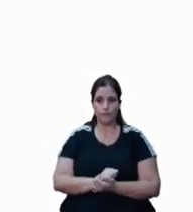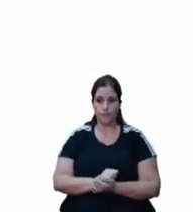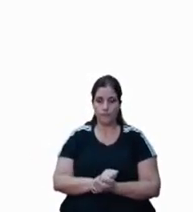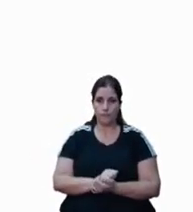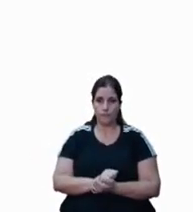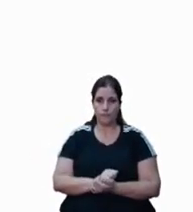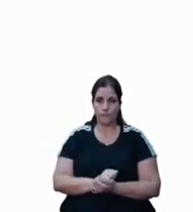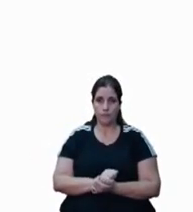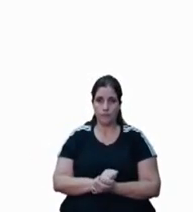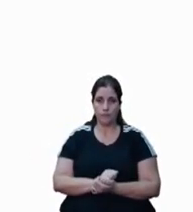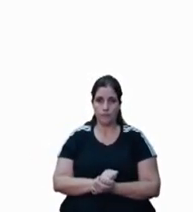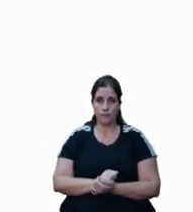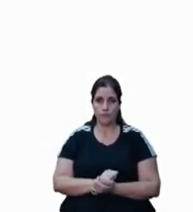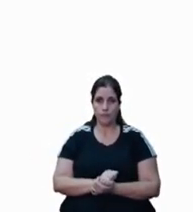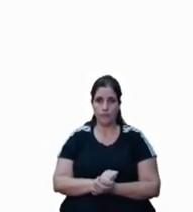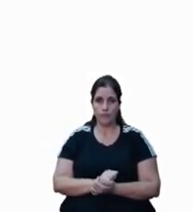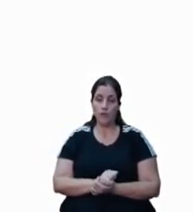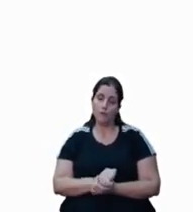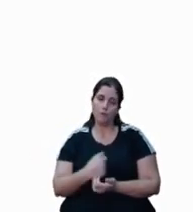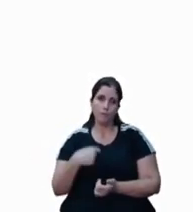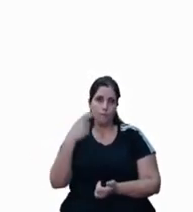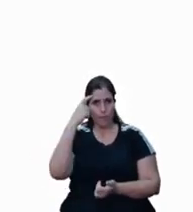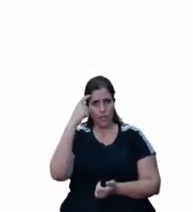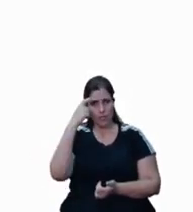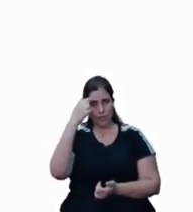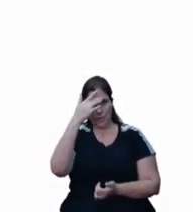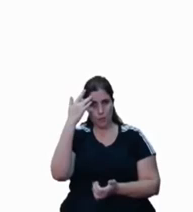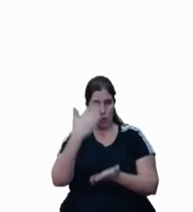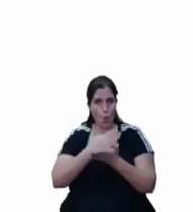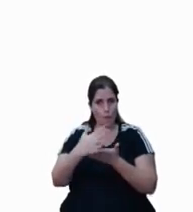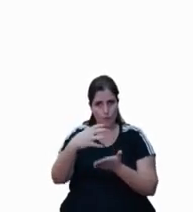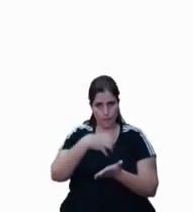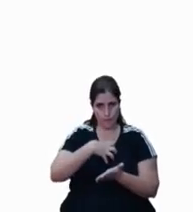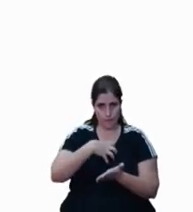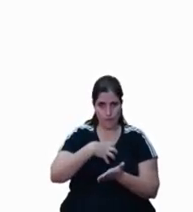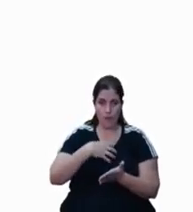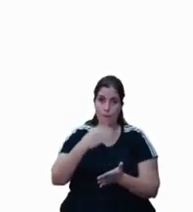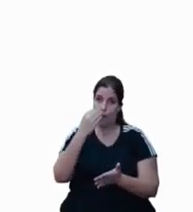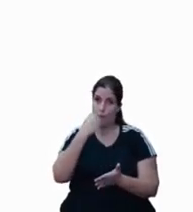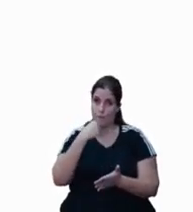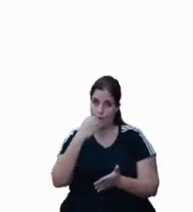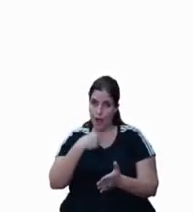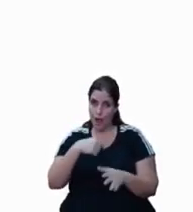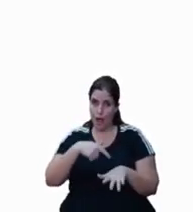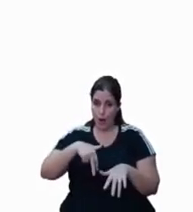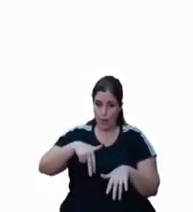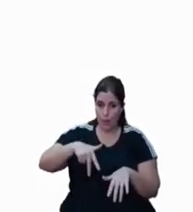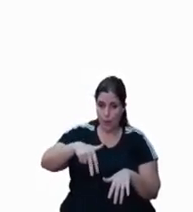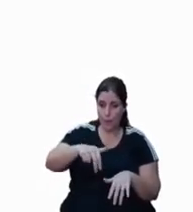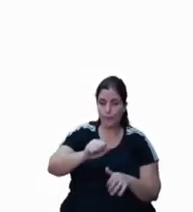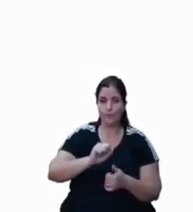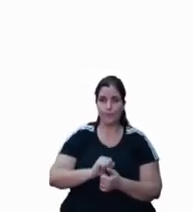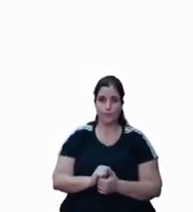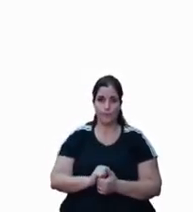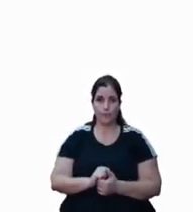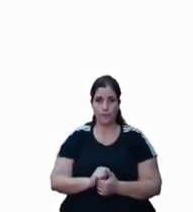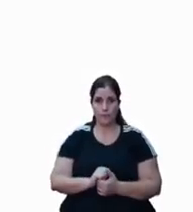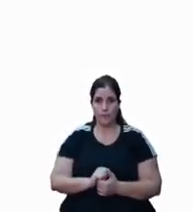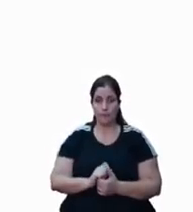Alternativamente, digamos que um indivíduo começou a ter os sintomas de fraqueza e espasticidade em ambas as pernas